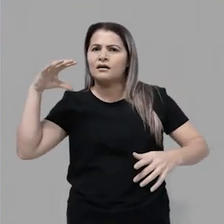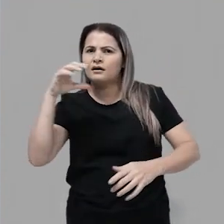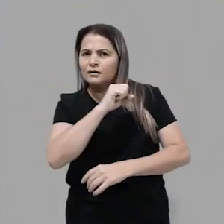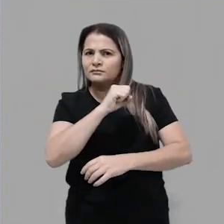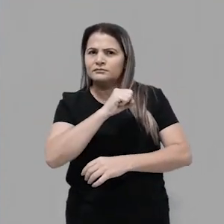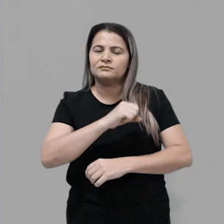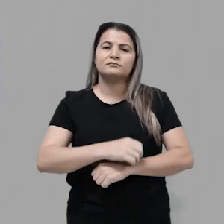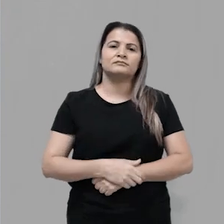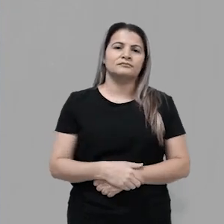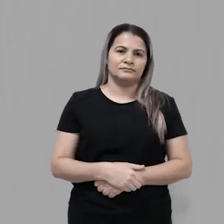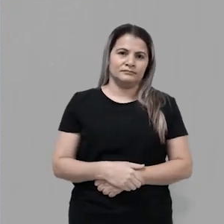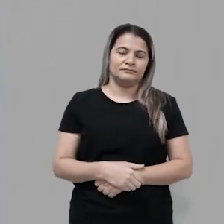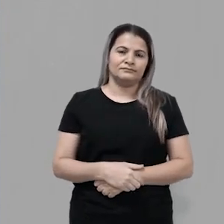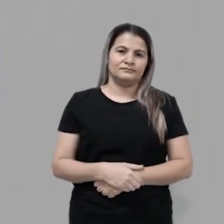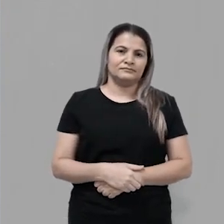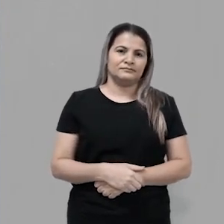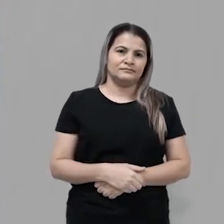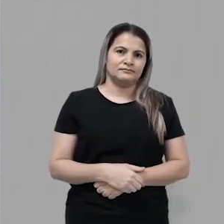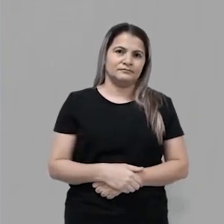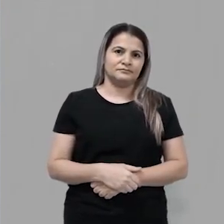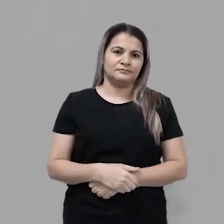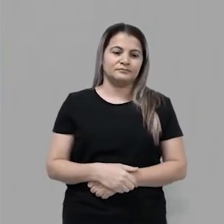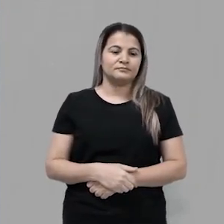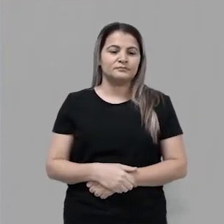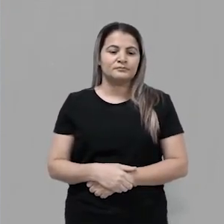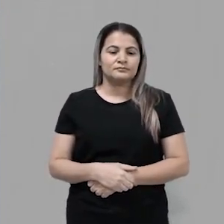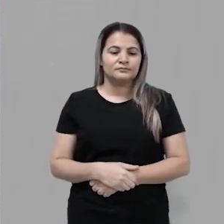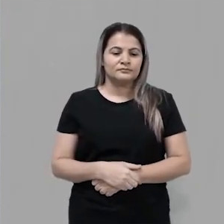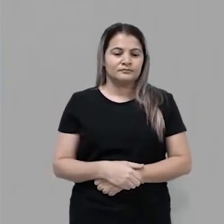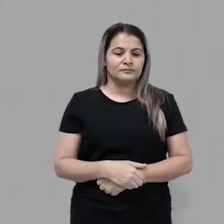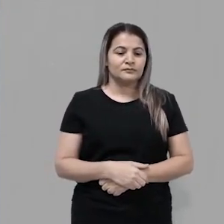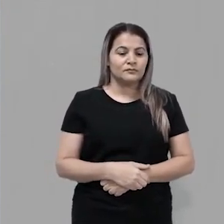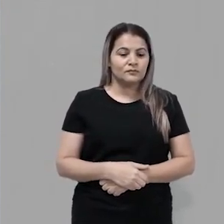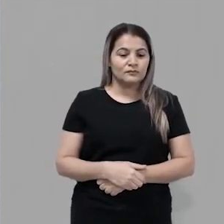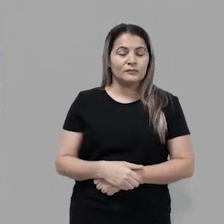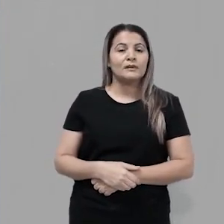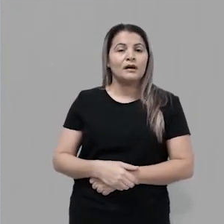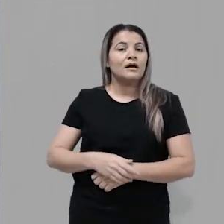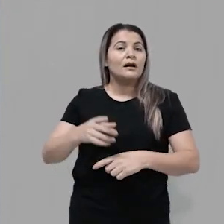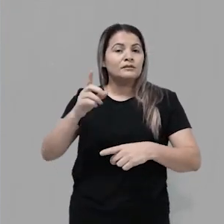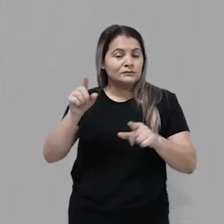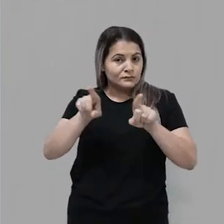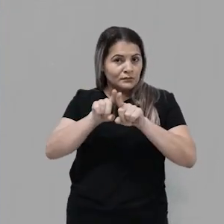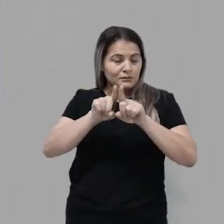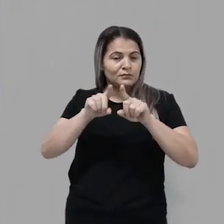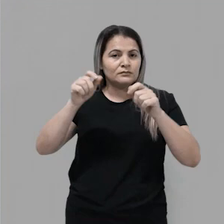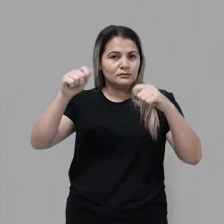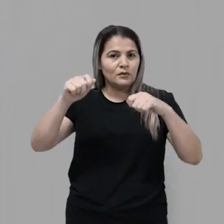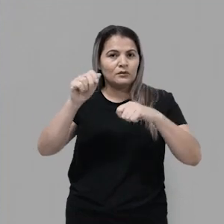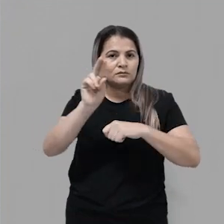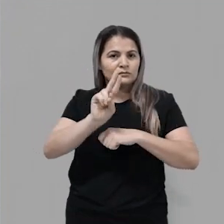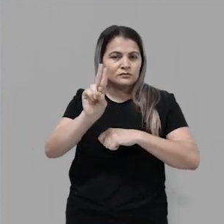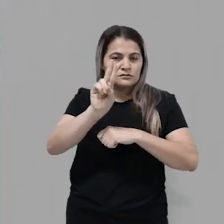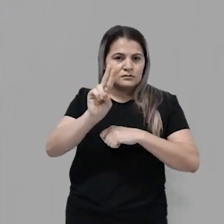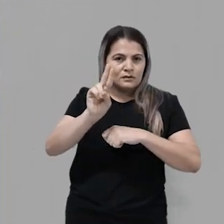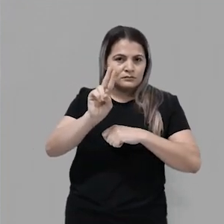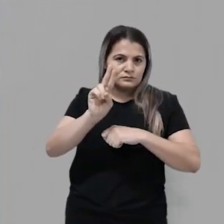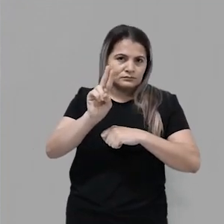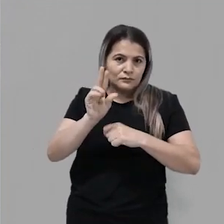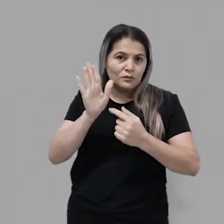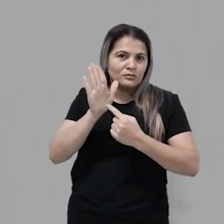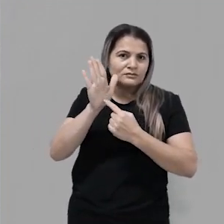Fast, rápido. They can also describe the quantity. Eles também podem ser usados para